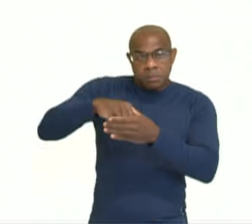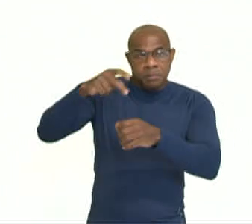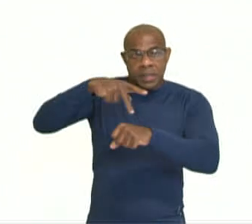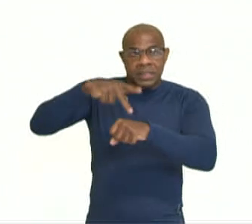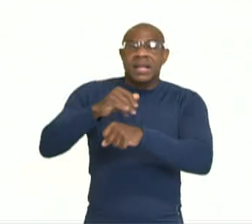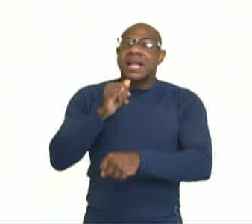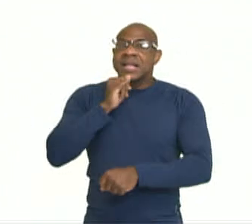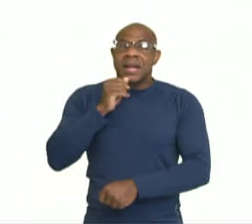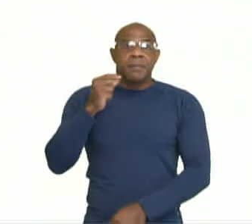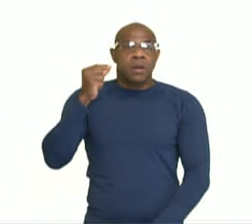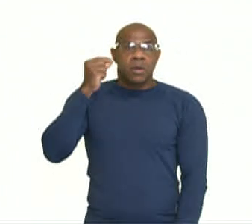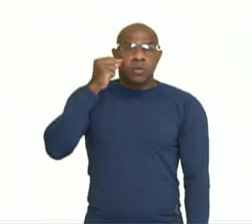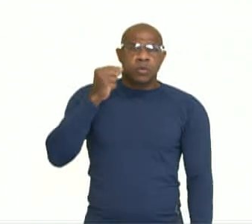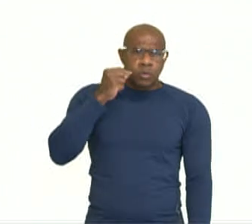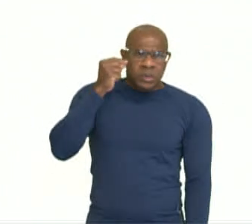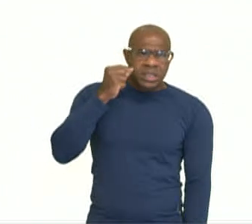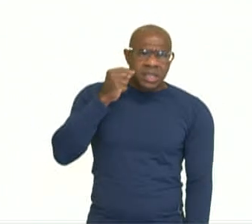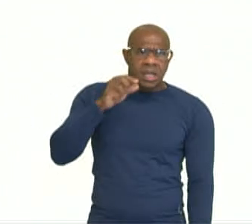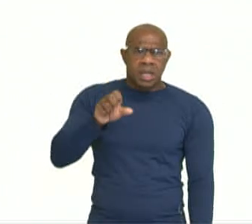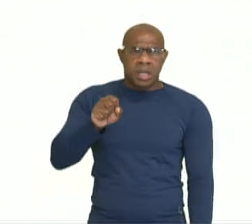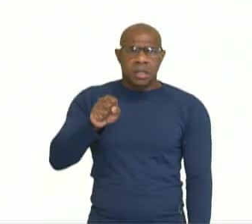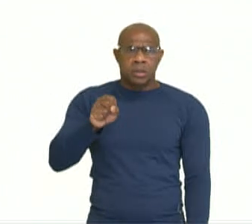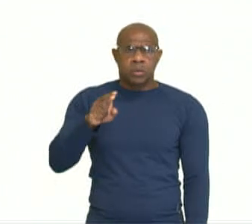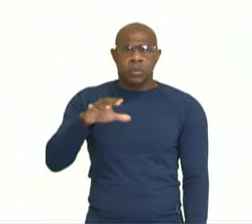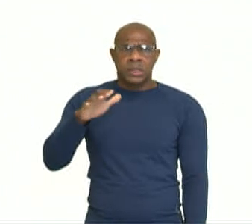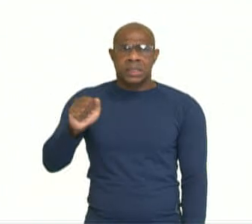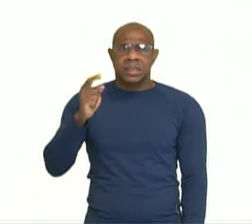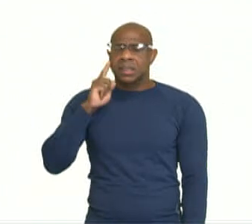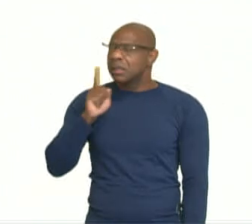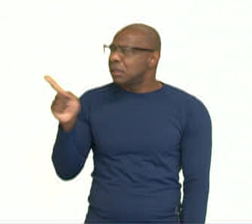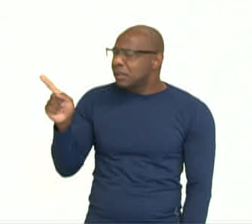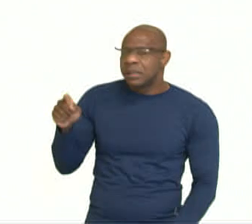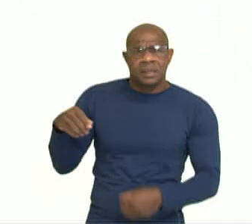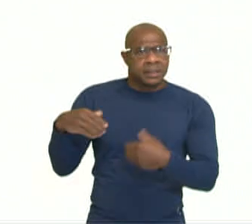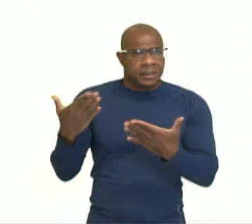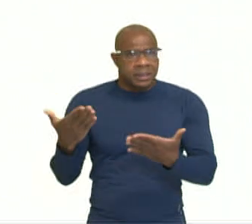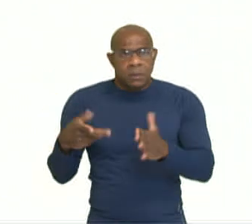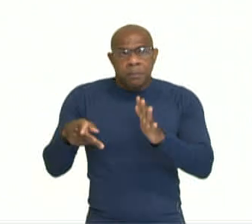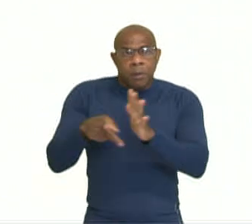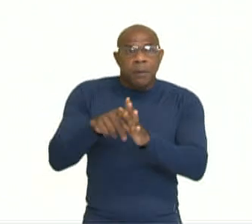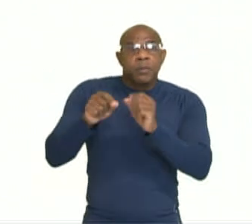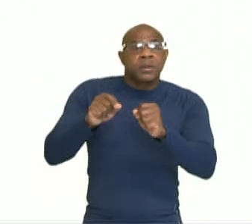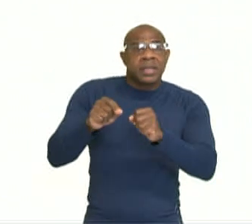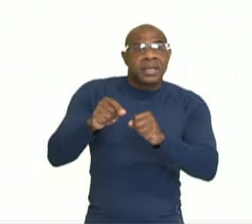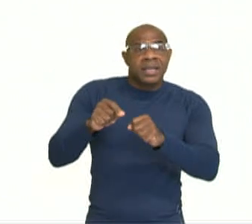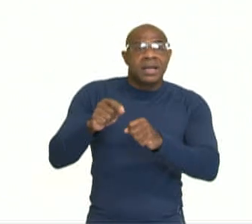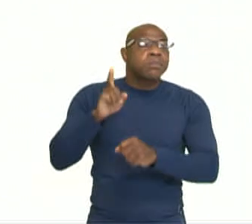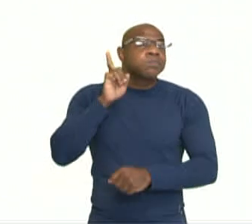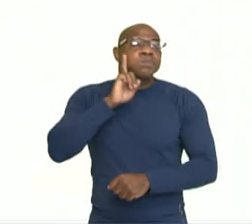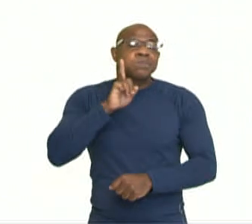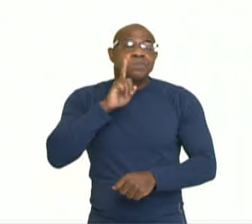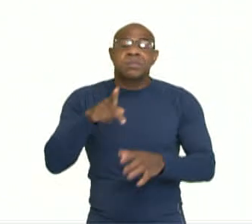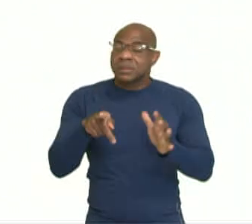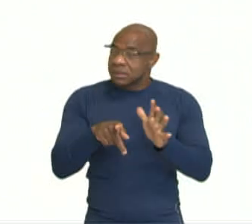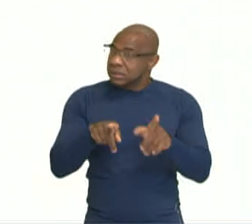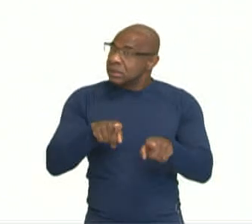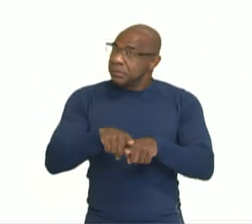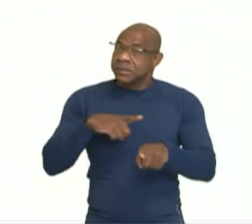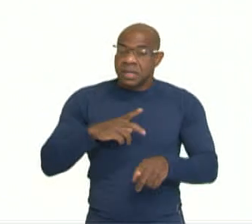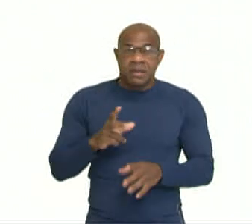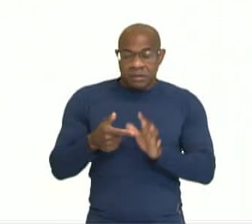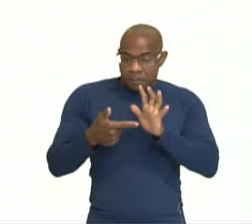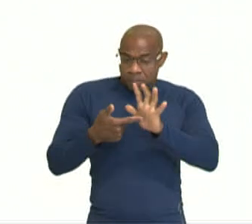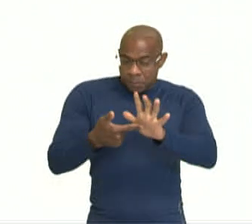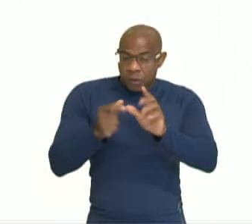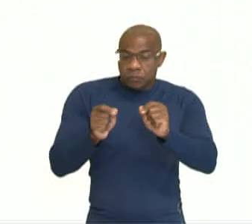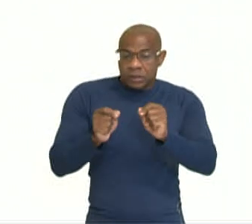da Suíça e o outro é dos Estados Unidos, que já o próprio nome indica esta autonomia.